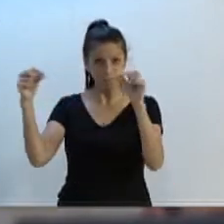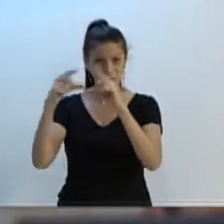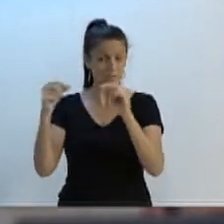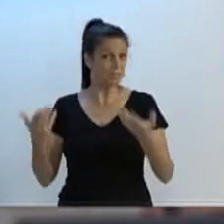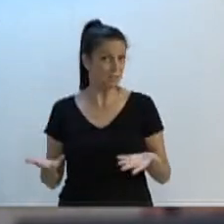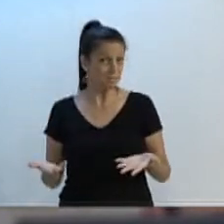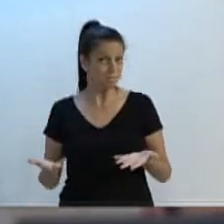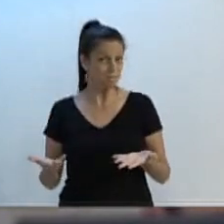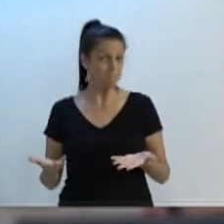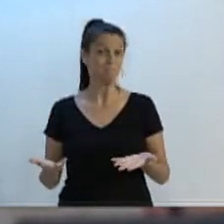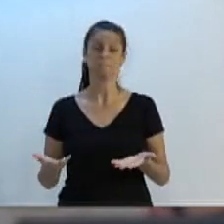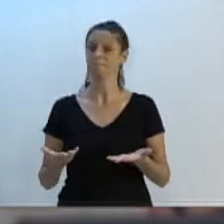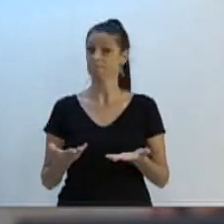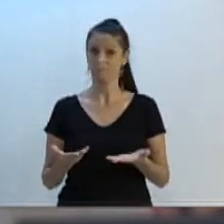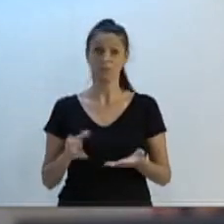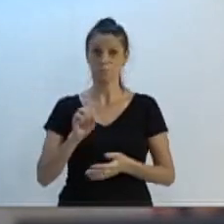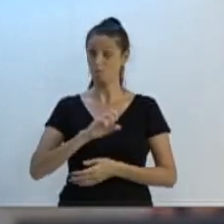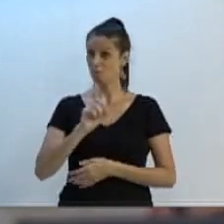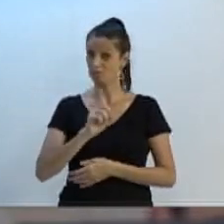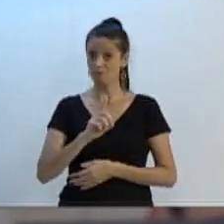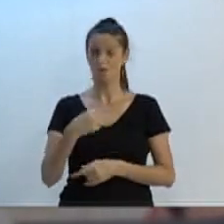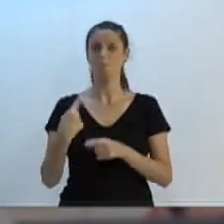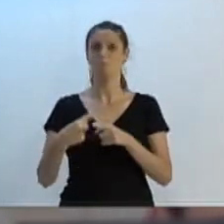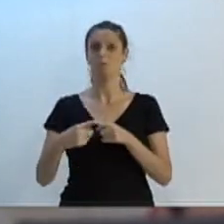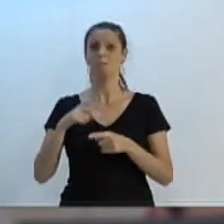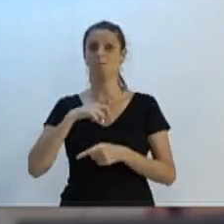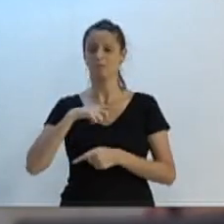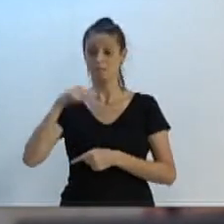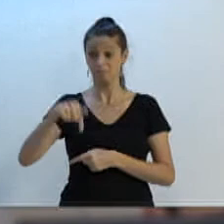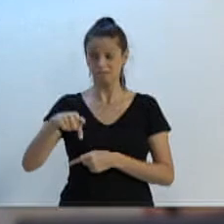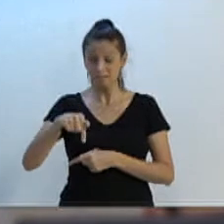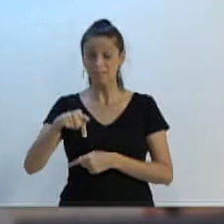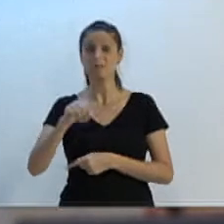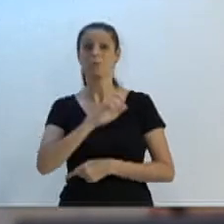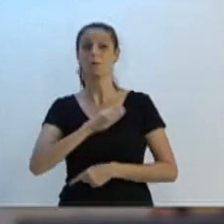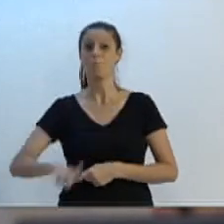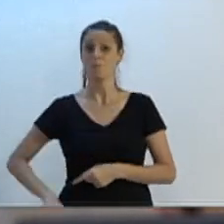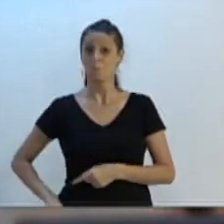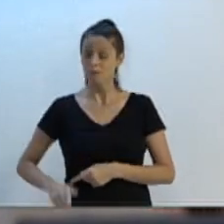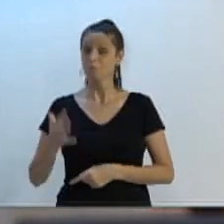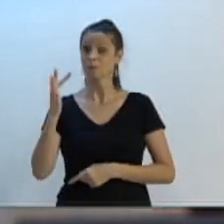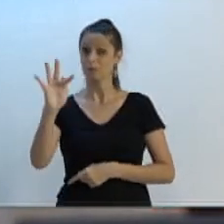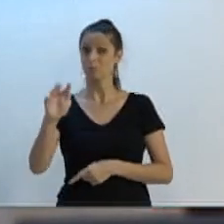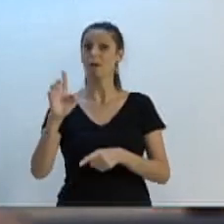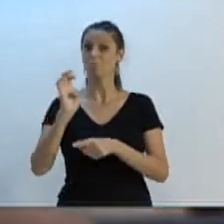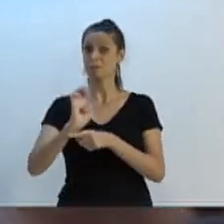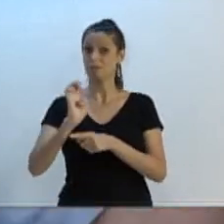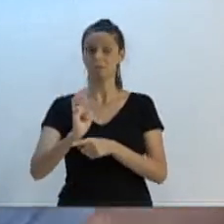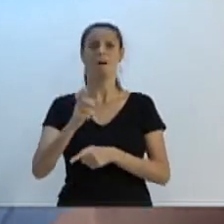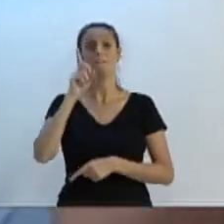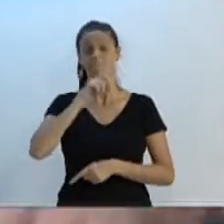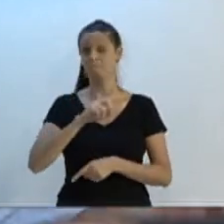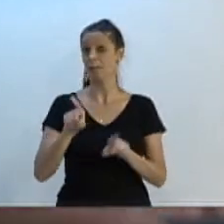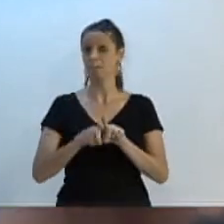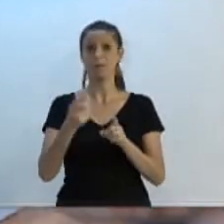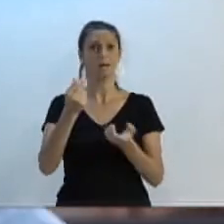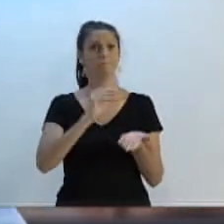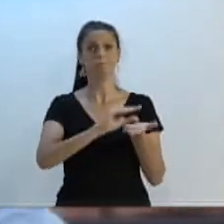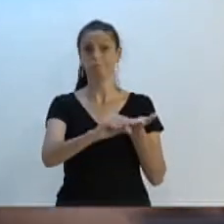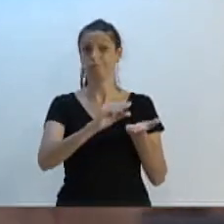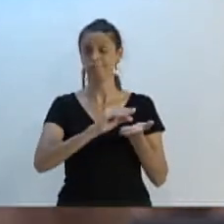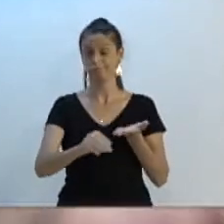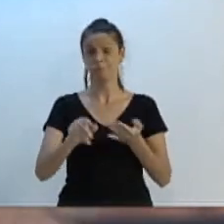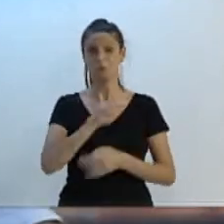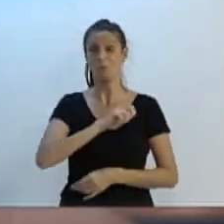falar que dos repasses atrasados para concluir as creches nosso município de obras que pararam município que o governo federal tem tem falhado também e no estado então nós se